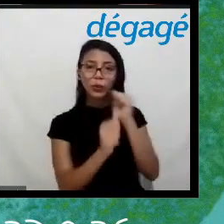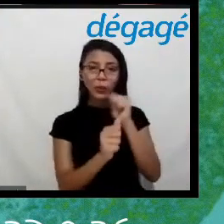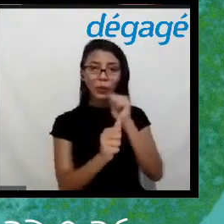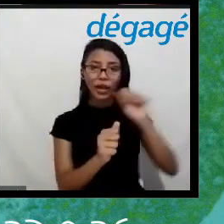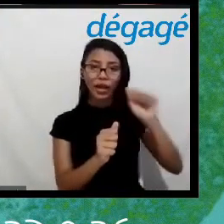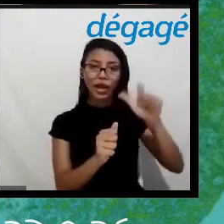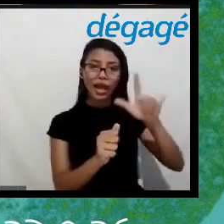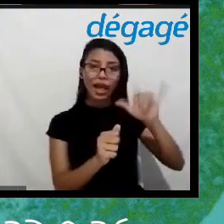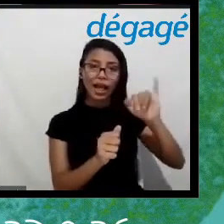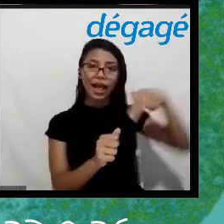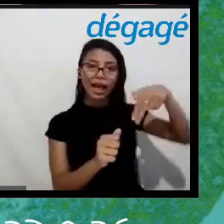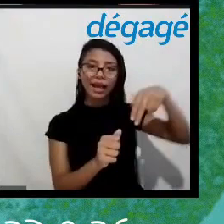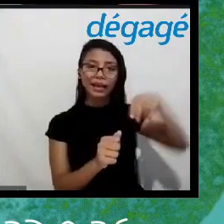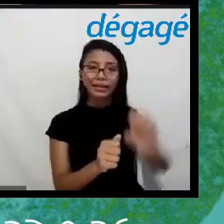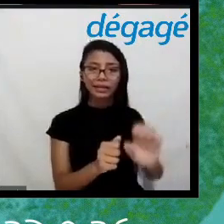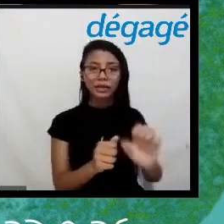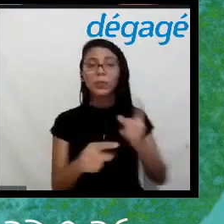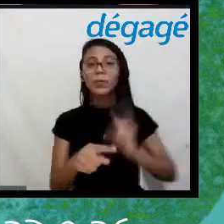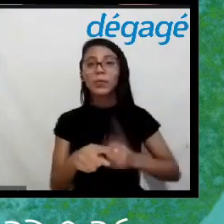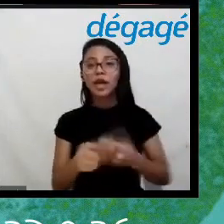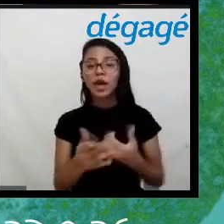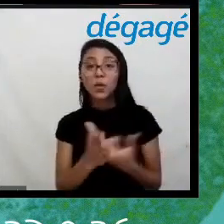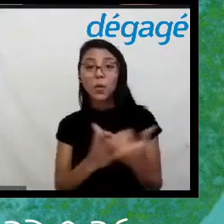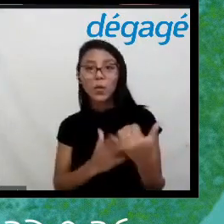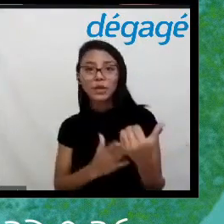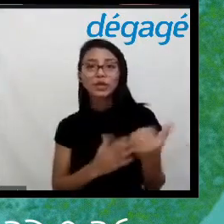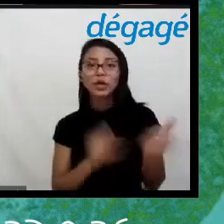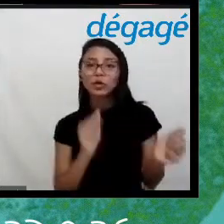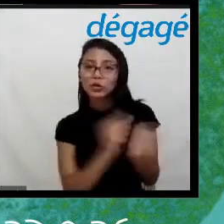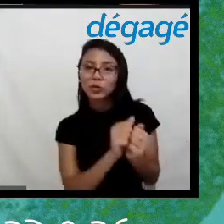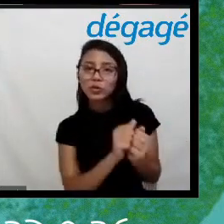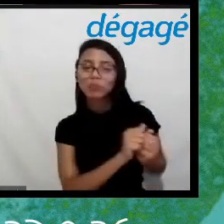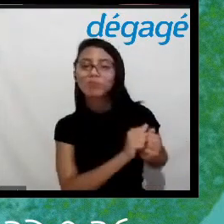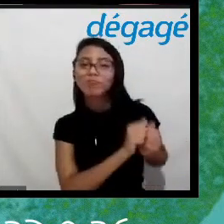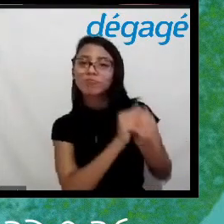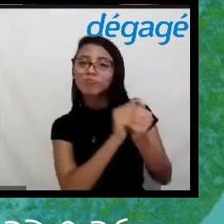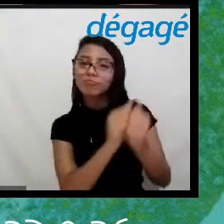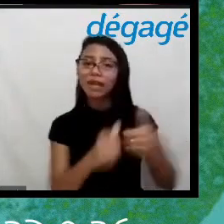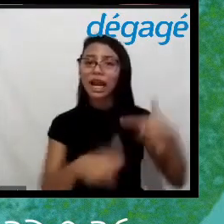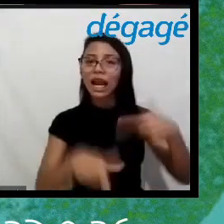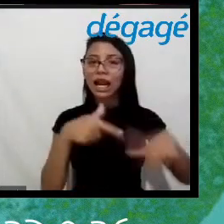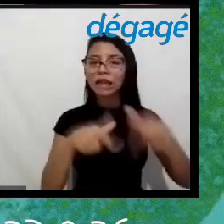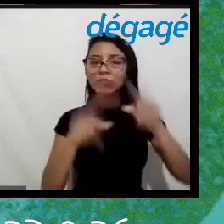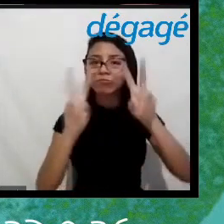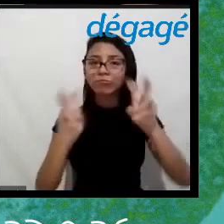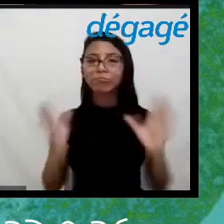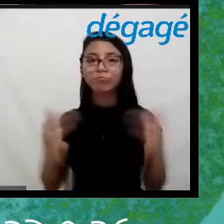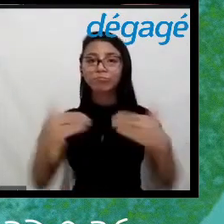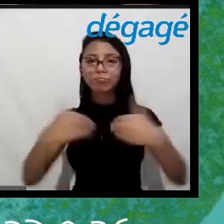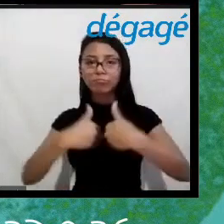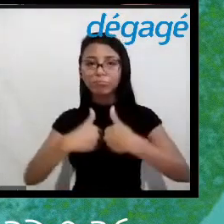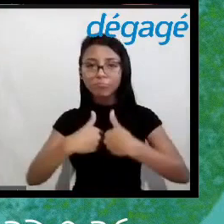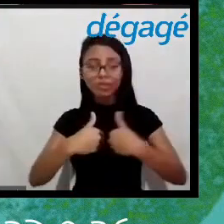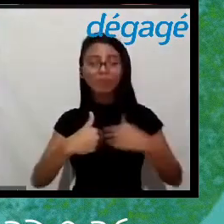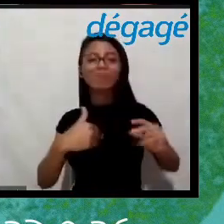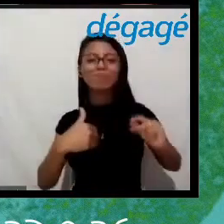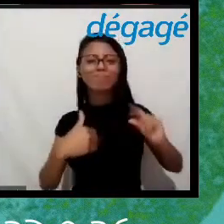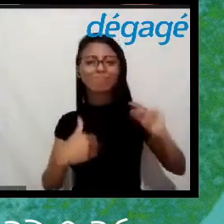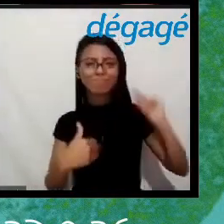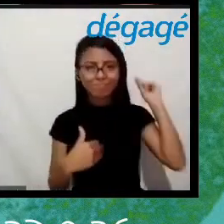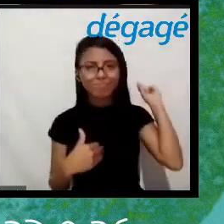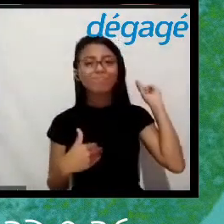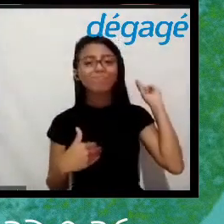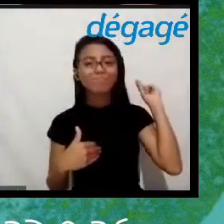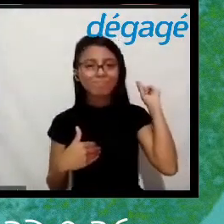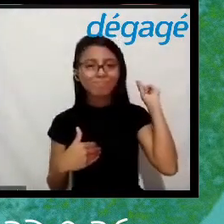trajetória trabalhando com teatro, autismo e diversidade já em parceria e individualmente de longa data. E a